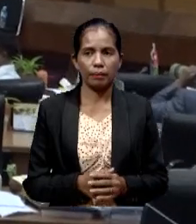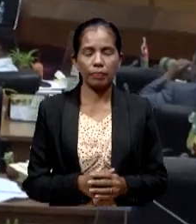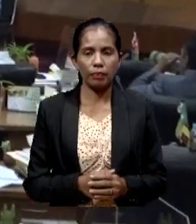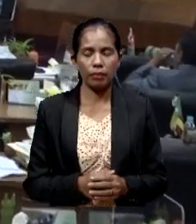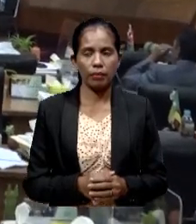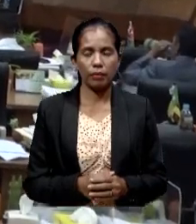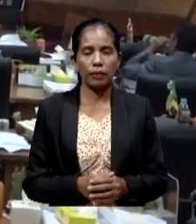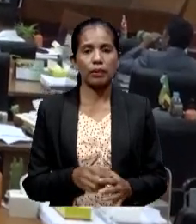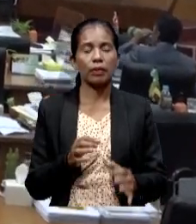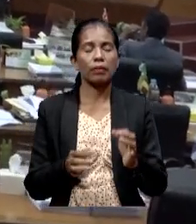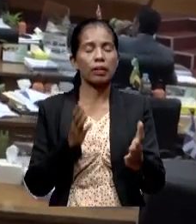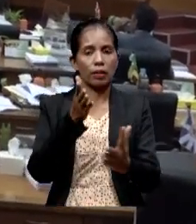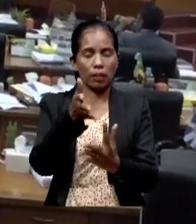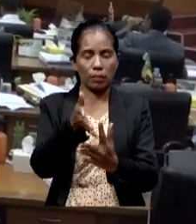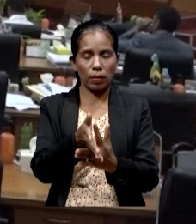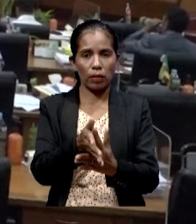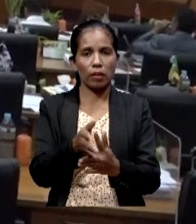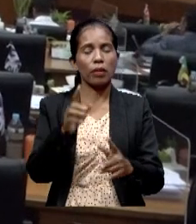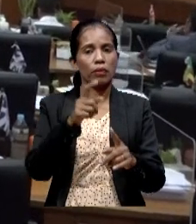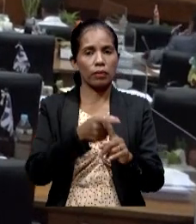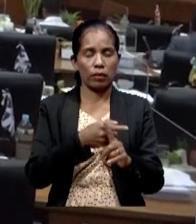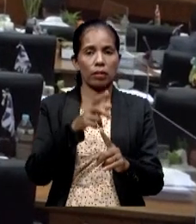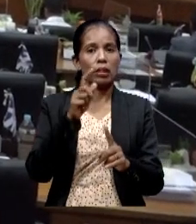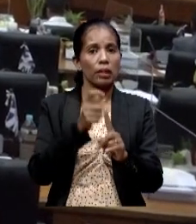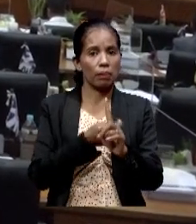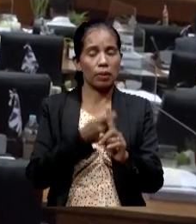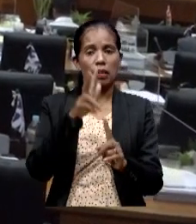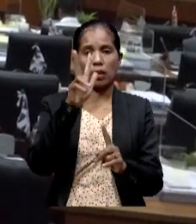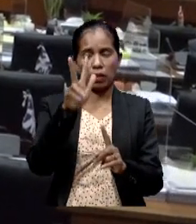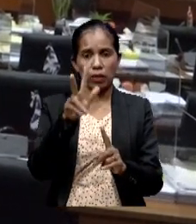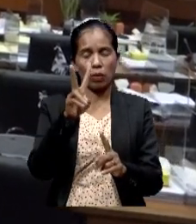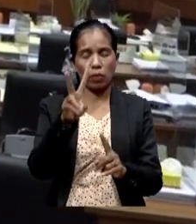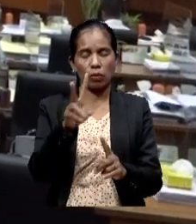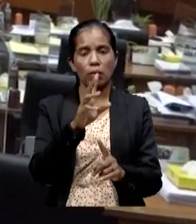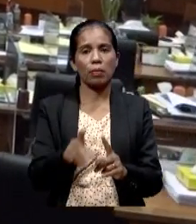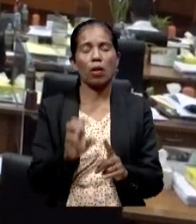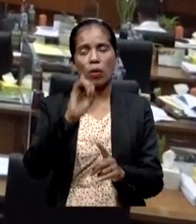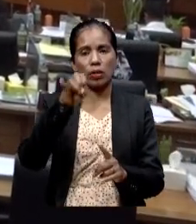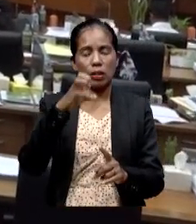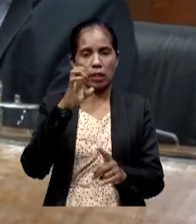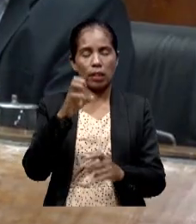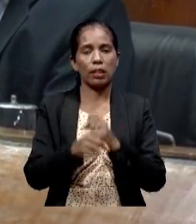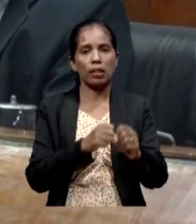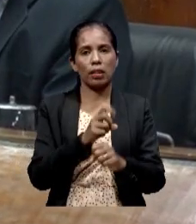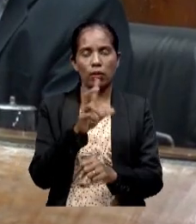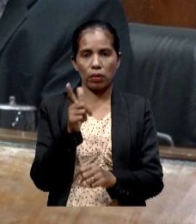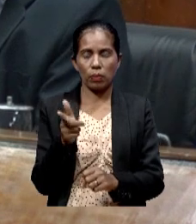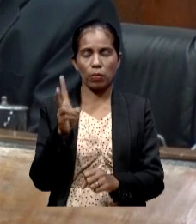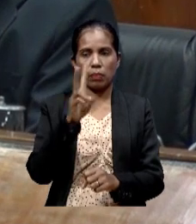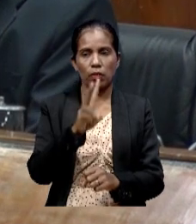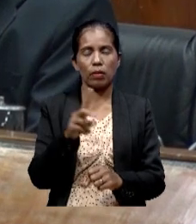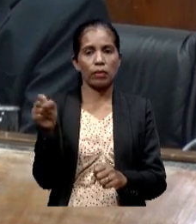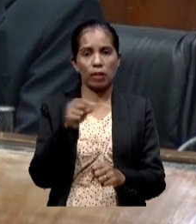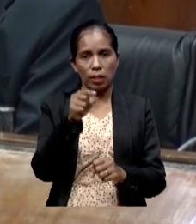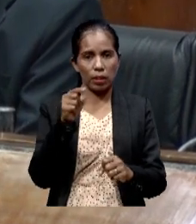Mas que tá mão na trimestre da rua, mas a execução orçamento geral do Estado tinha um rua ou nulo resto em rua, foi a 15%